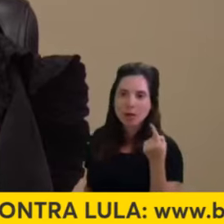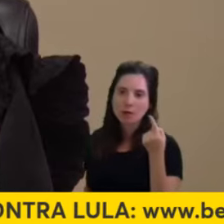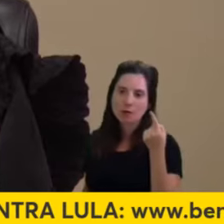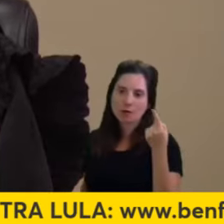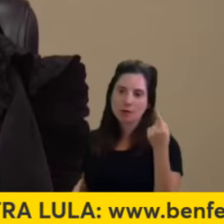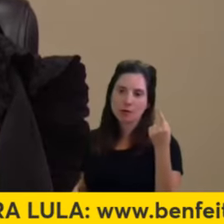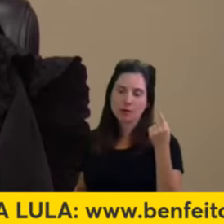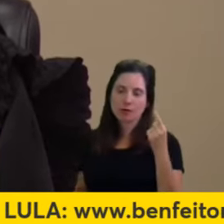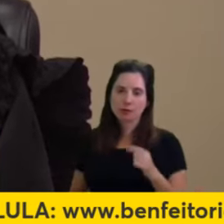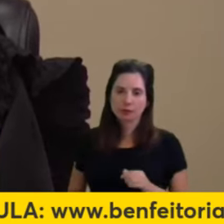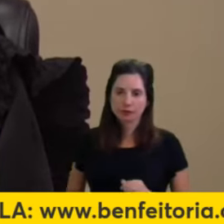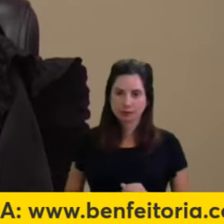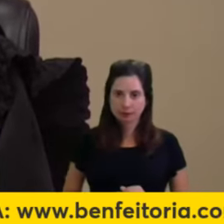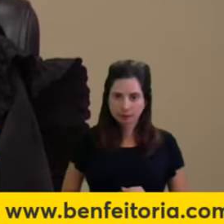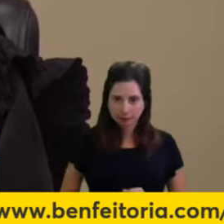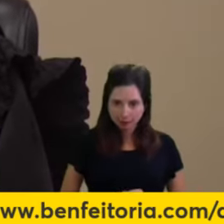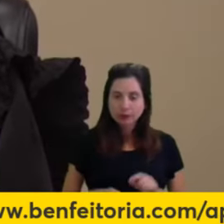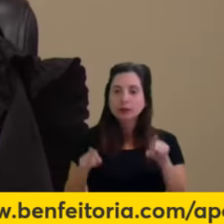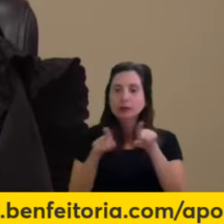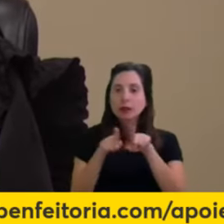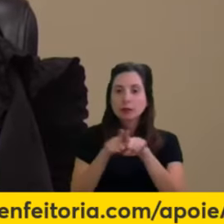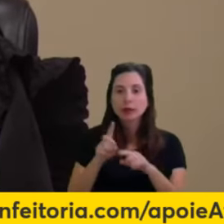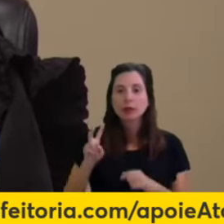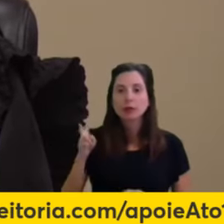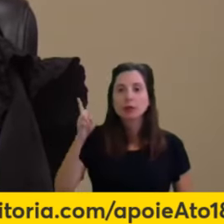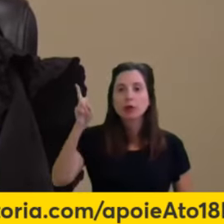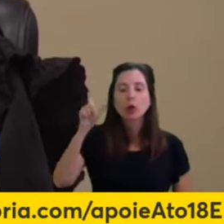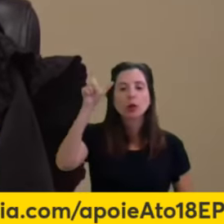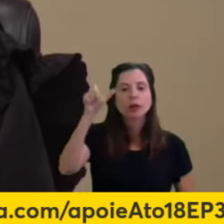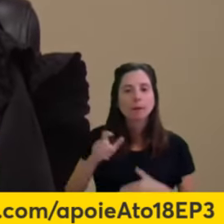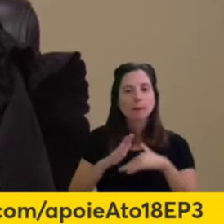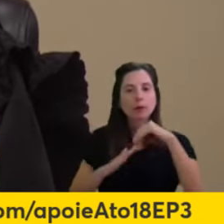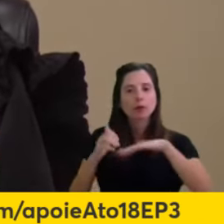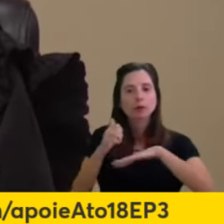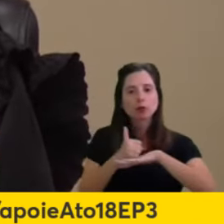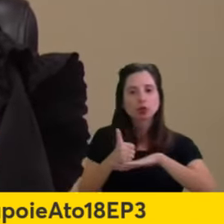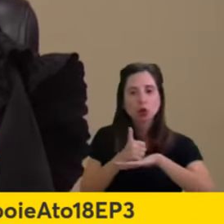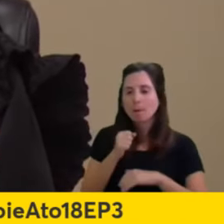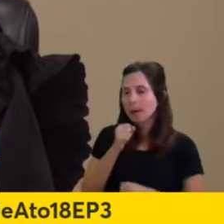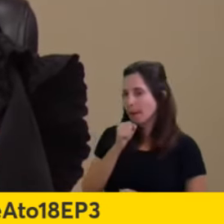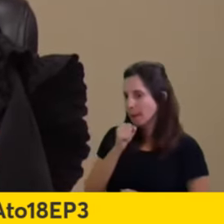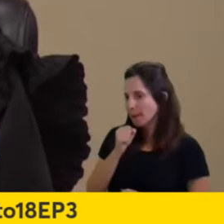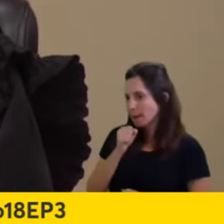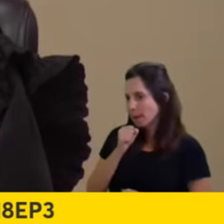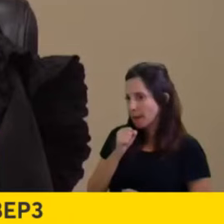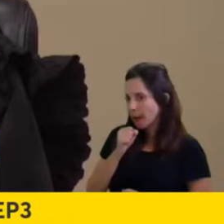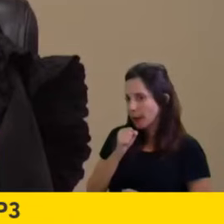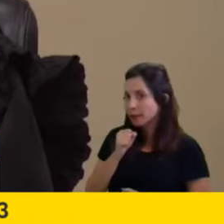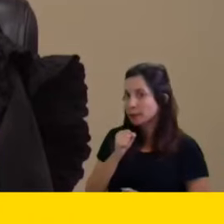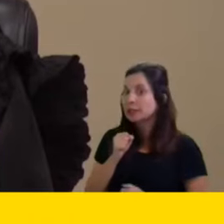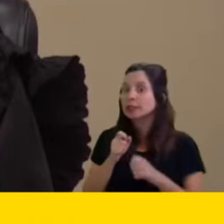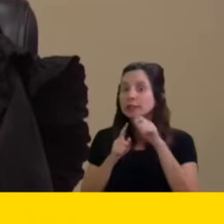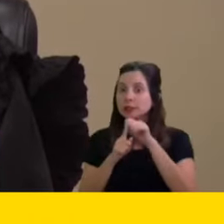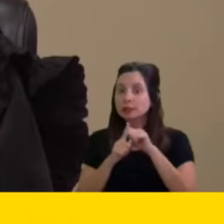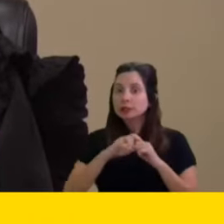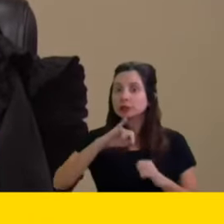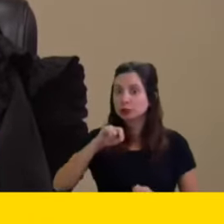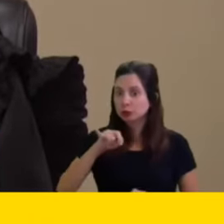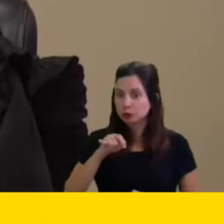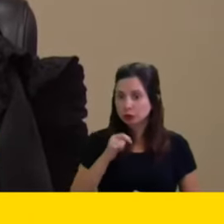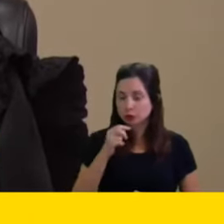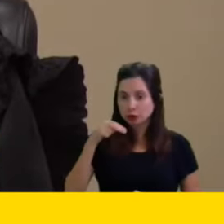59.200 também o valor da cerimonialista na coletiva de em Julho de 22 naut Pestana também deve